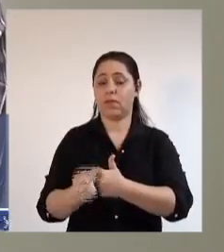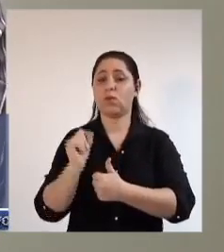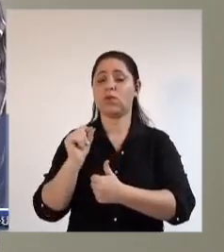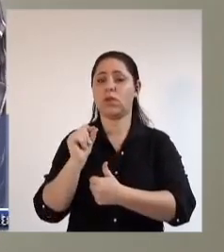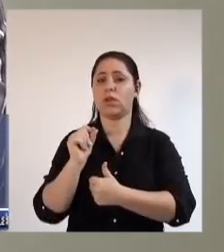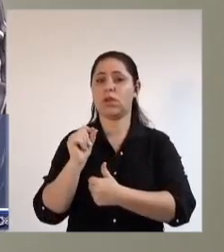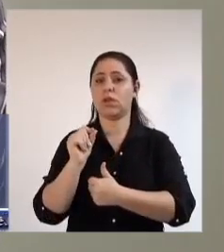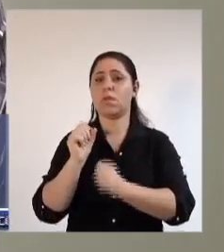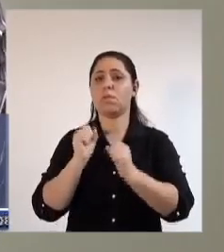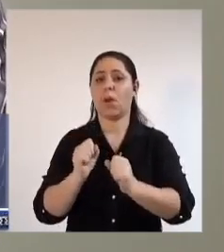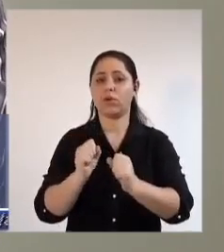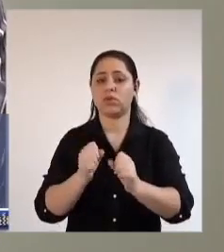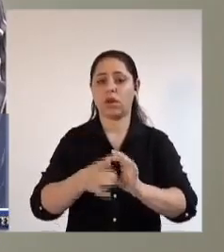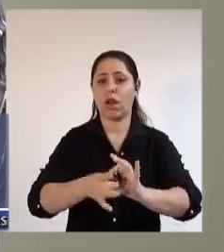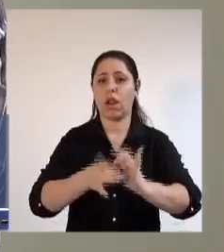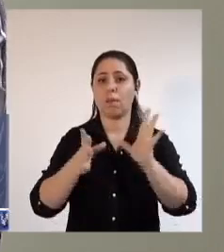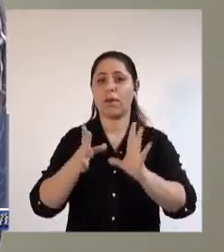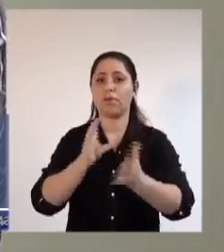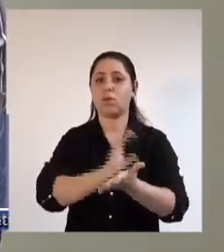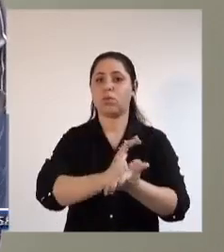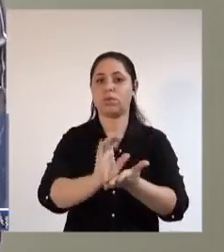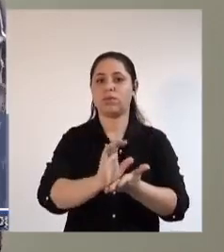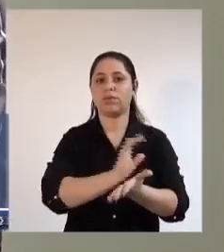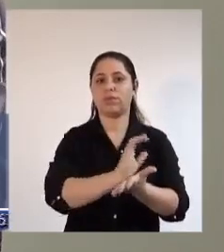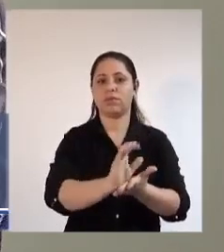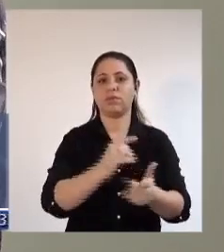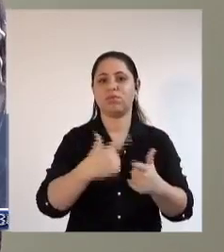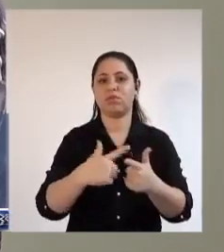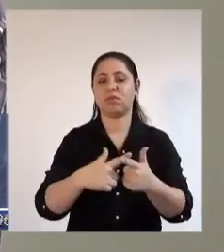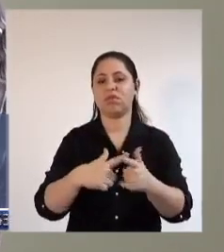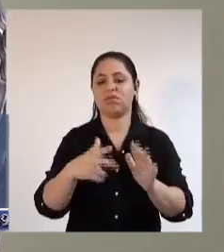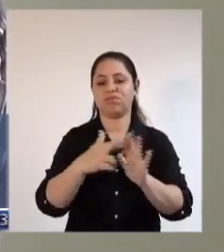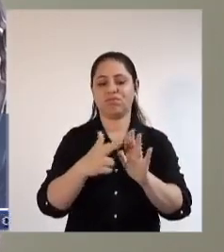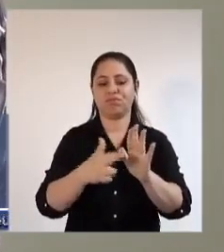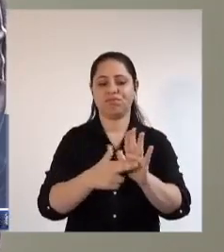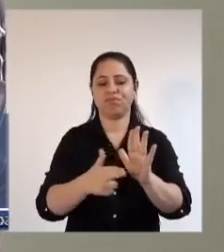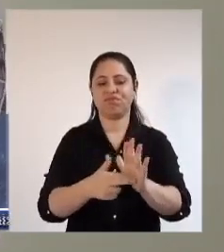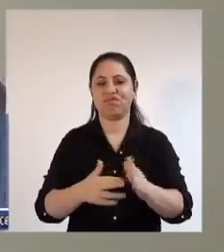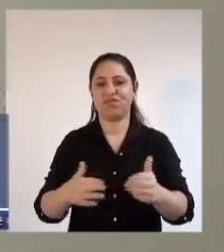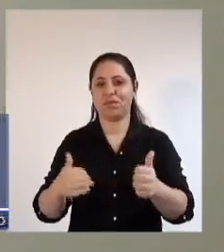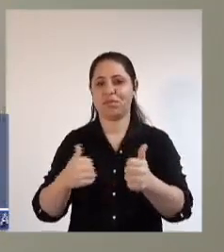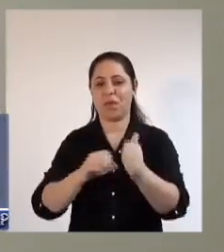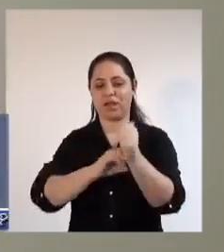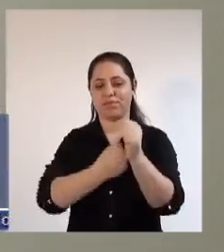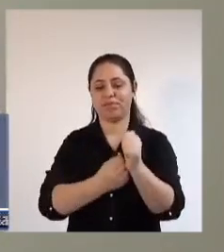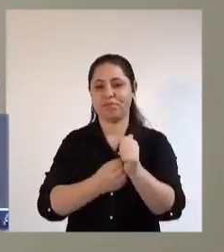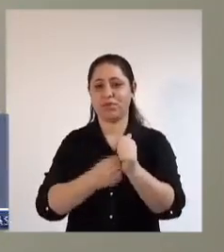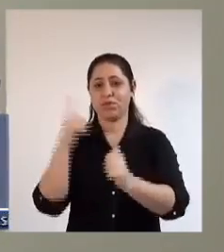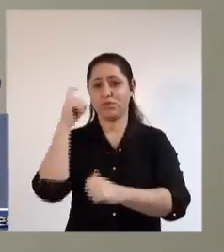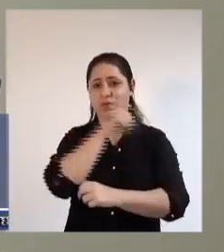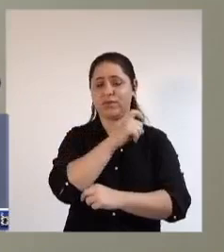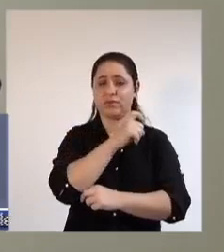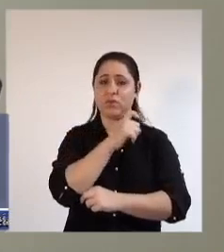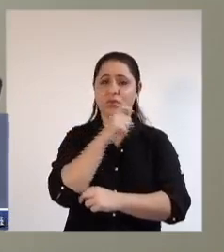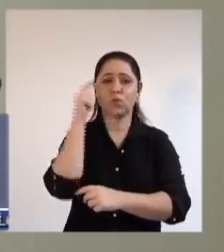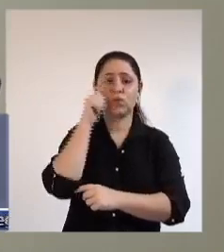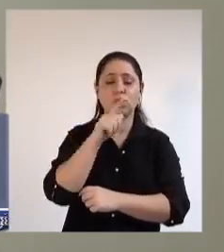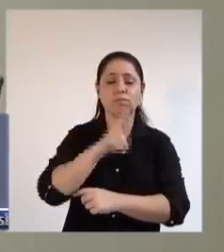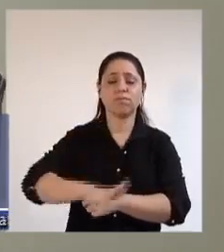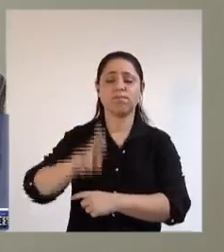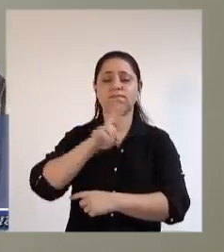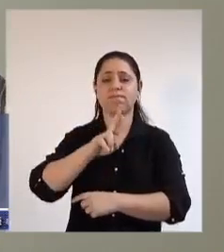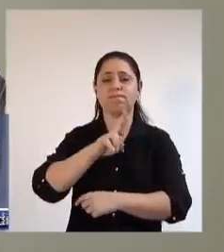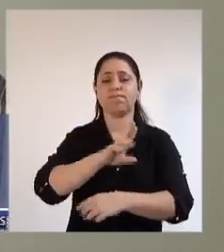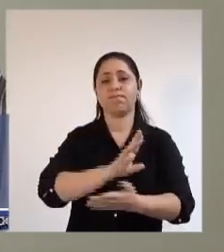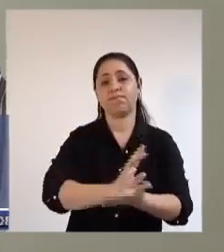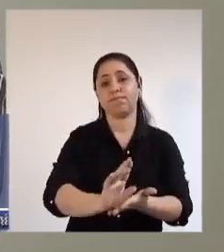destravada de forma mais fácil do que as amarras que tem no recurso público então é um ponto ponto que eu que eu importância